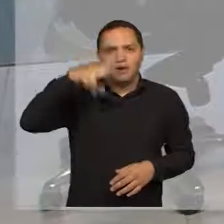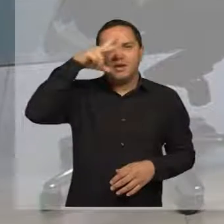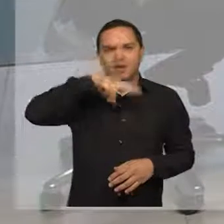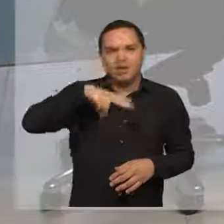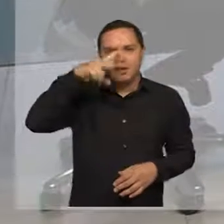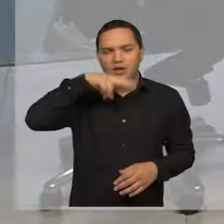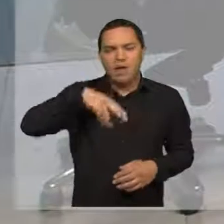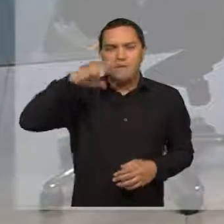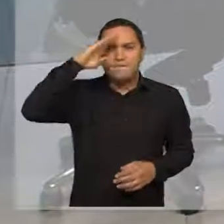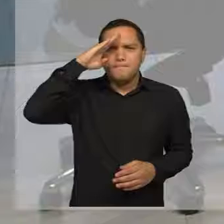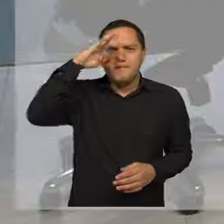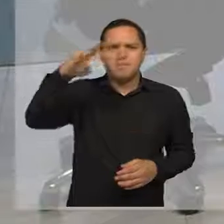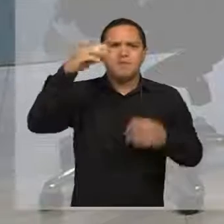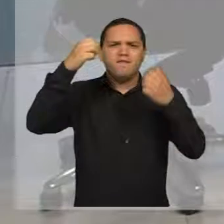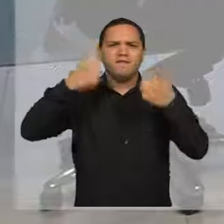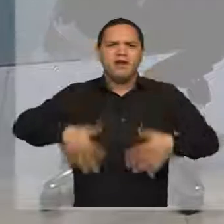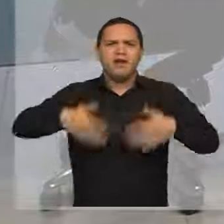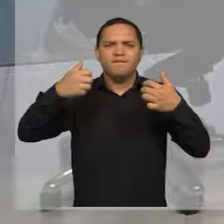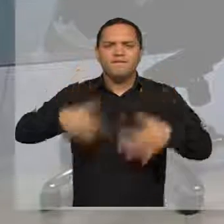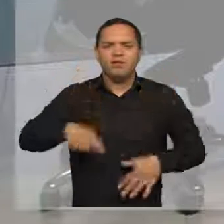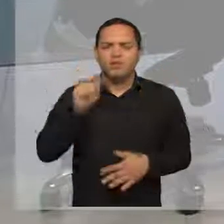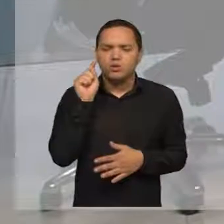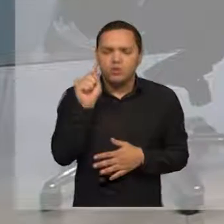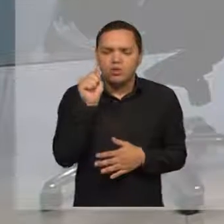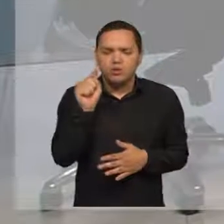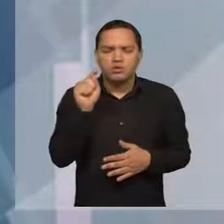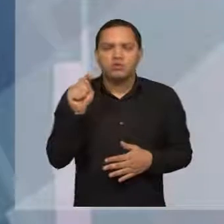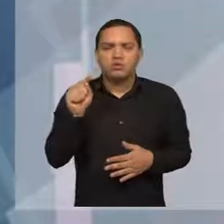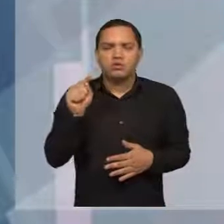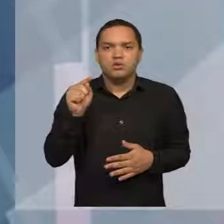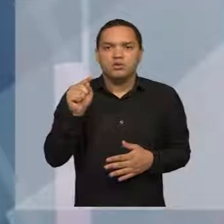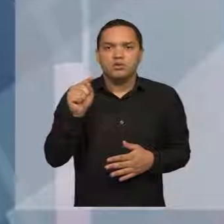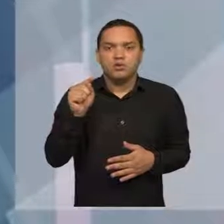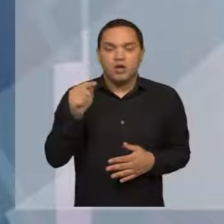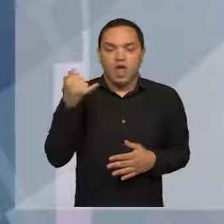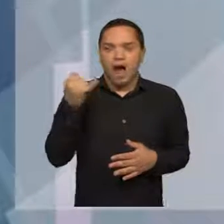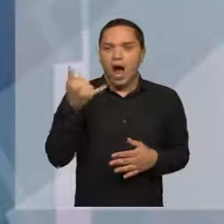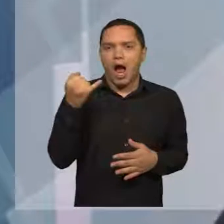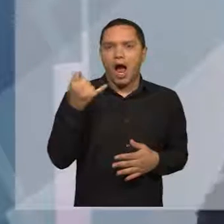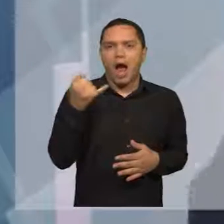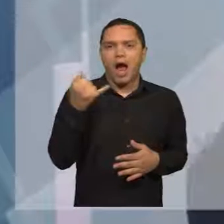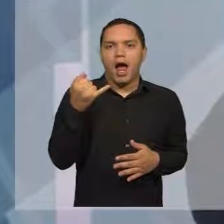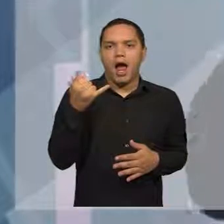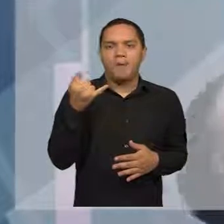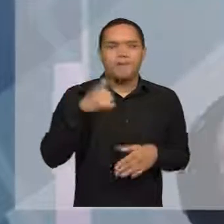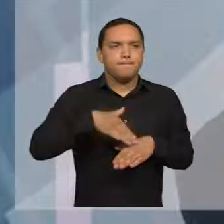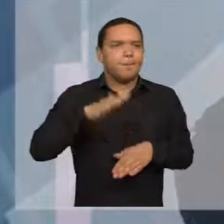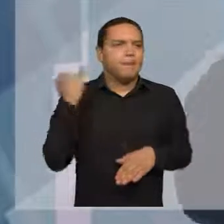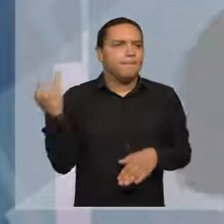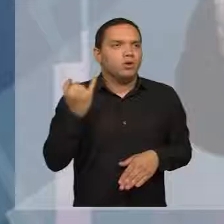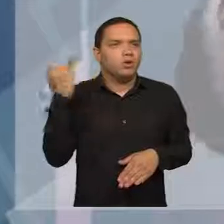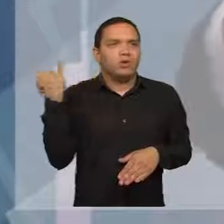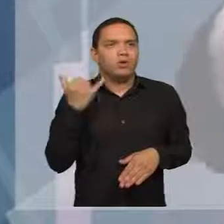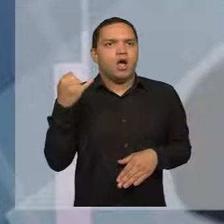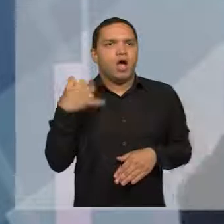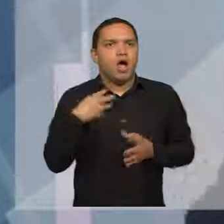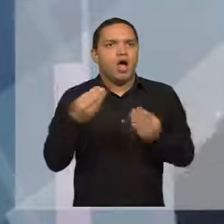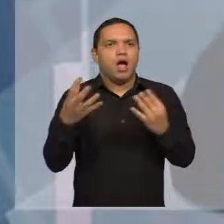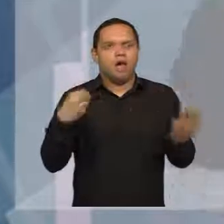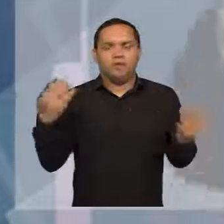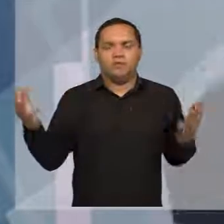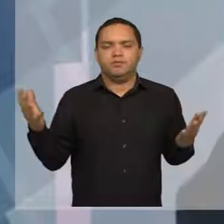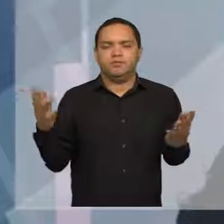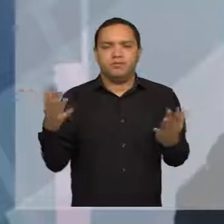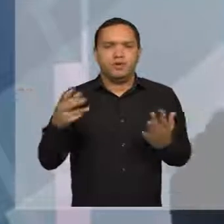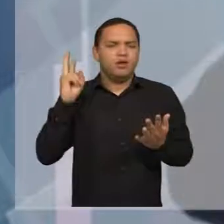discurso prioritário, que ele deu prioridade, foi a questão da arma, que era a coisa mais visível, né? Que ele